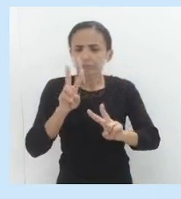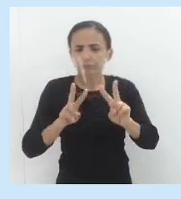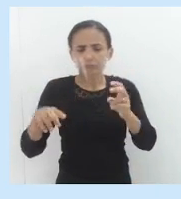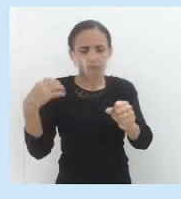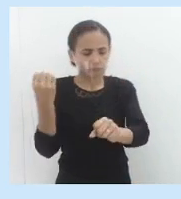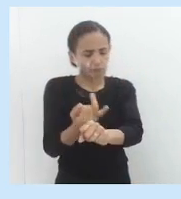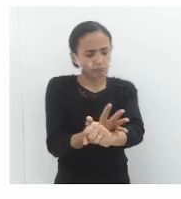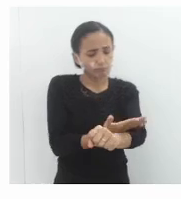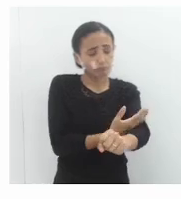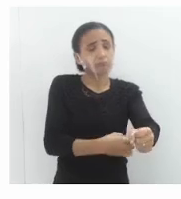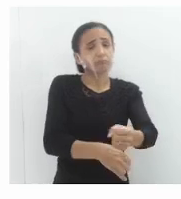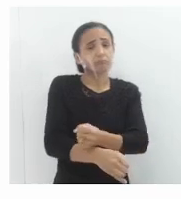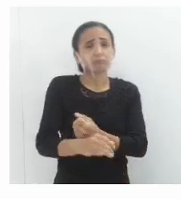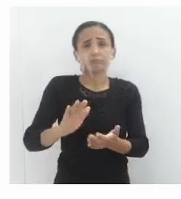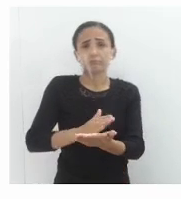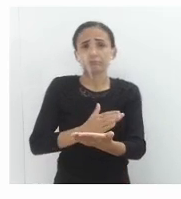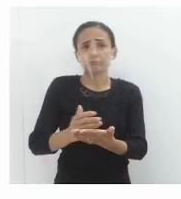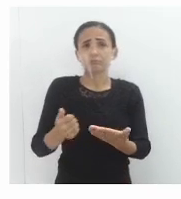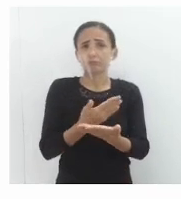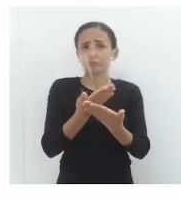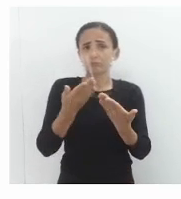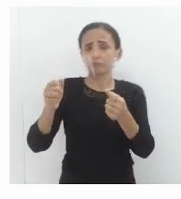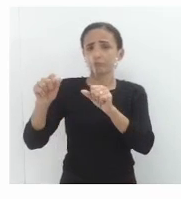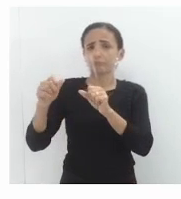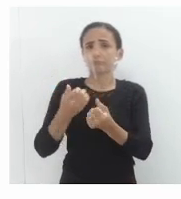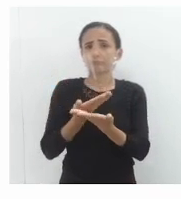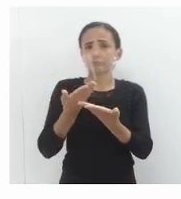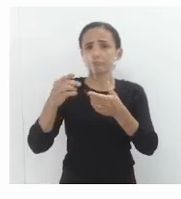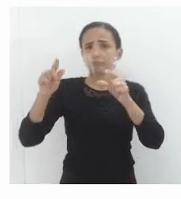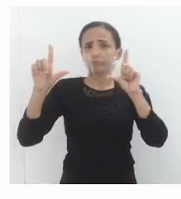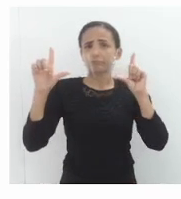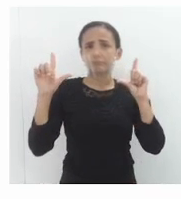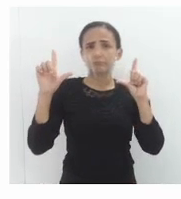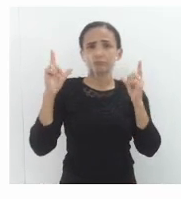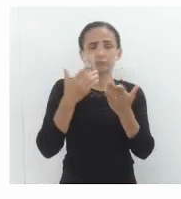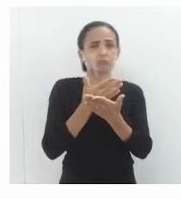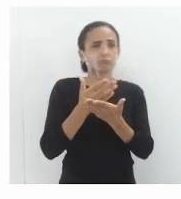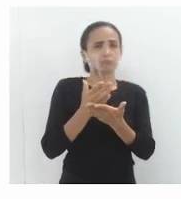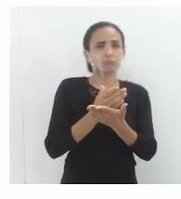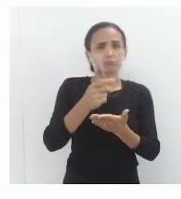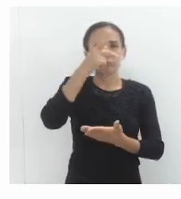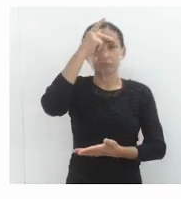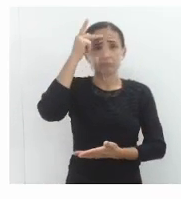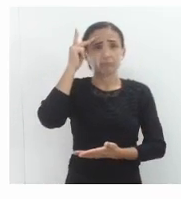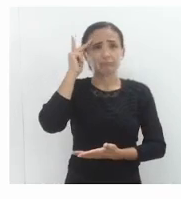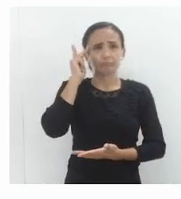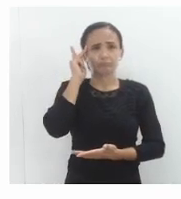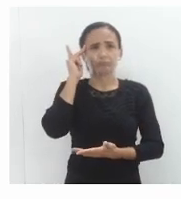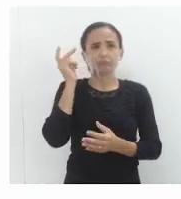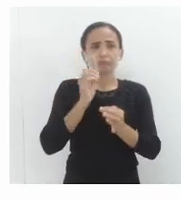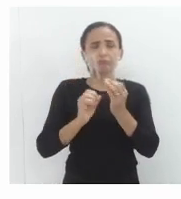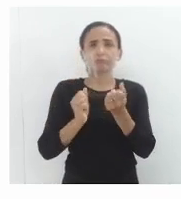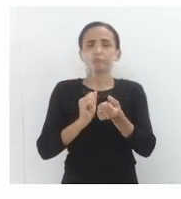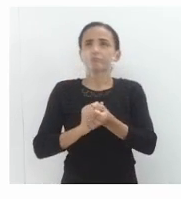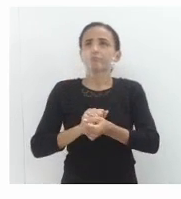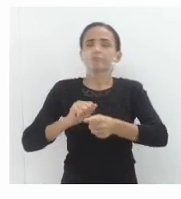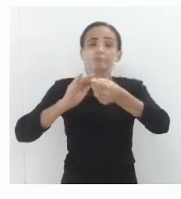emoções. Então, você vê aí na imagem, um dos quadros mais famosos, de Van Gogh, Noite